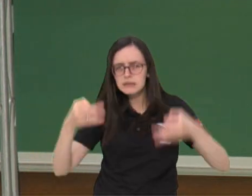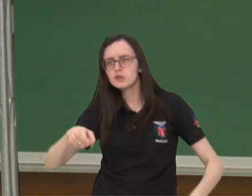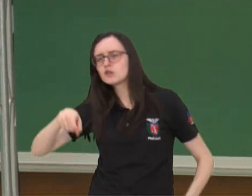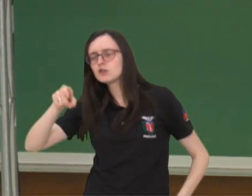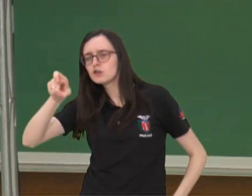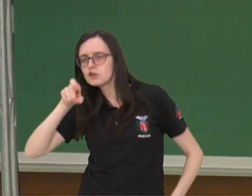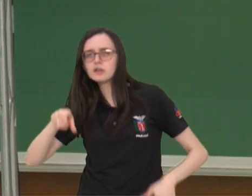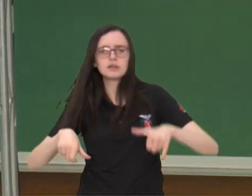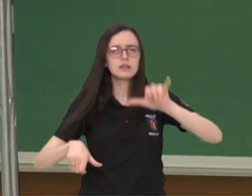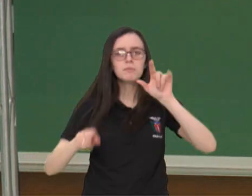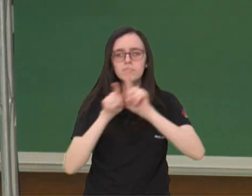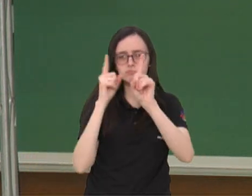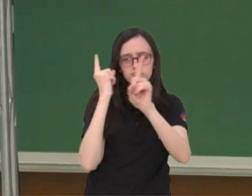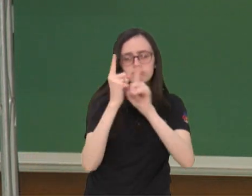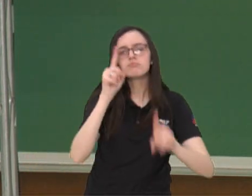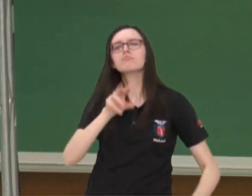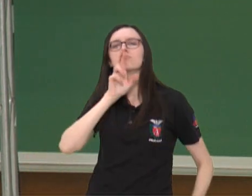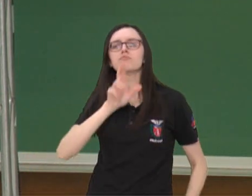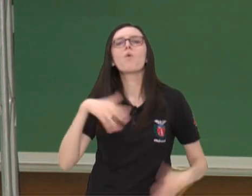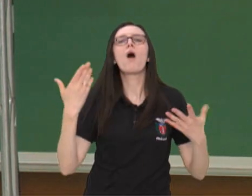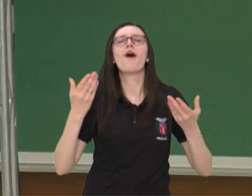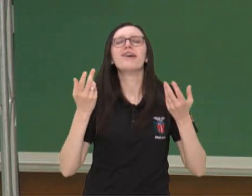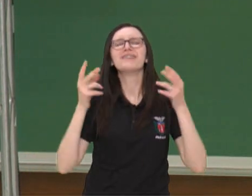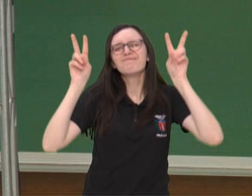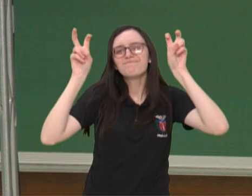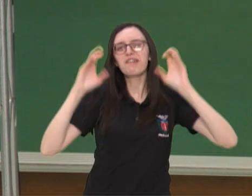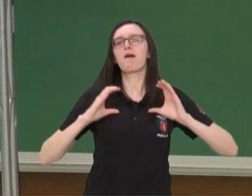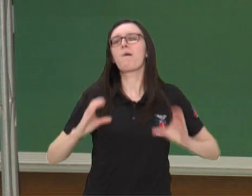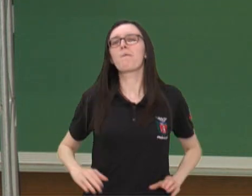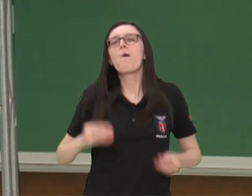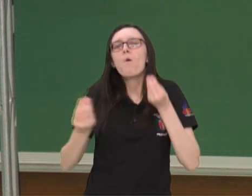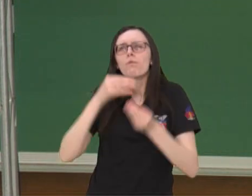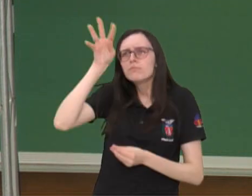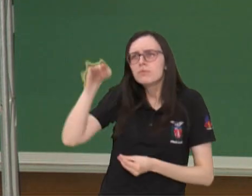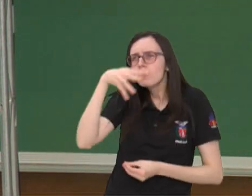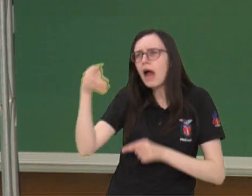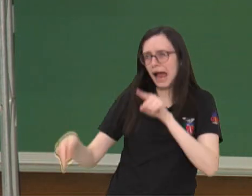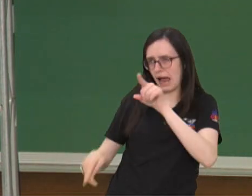encontra o comportamento gráfico dessa função.